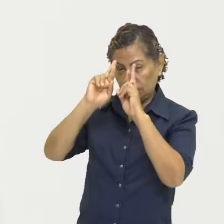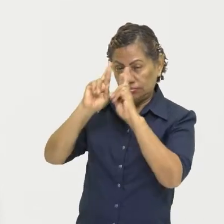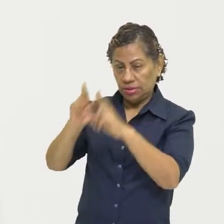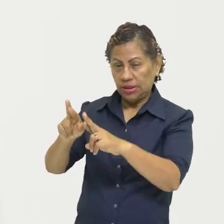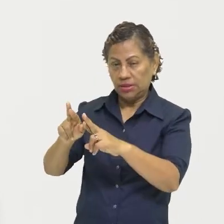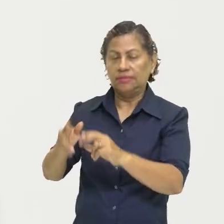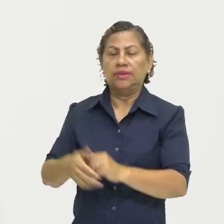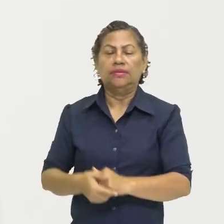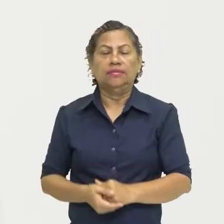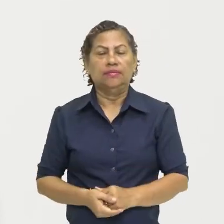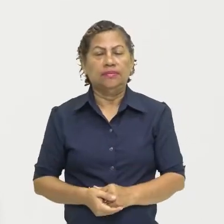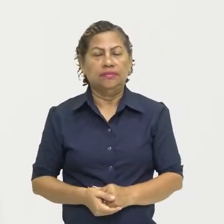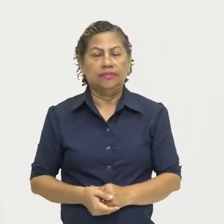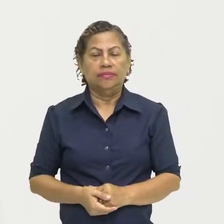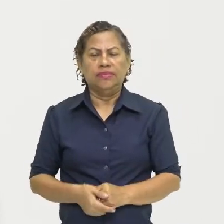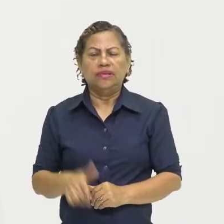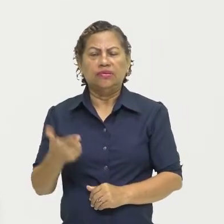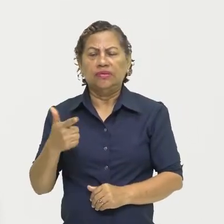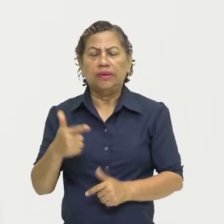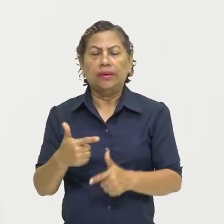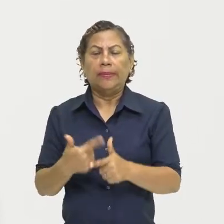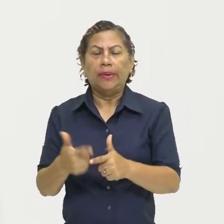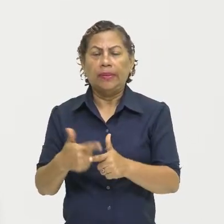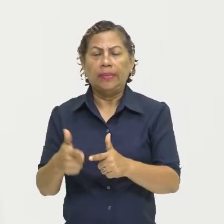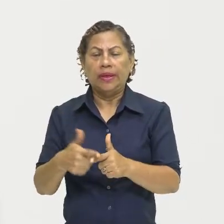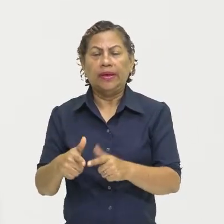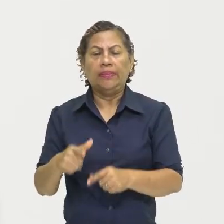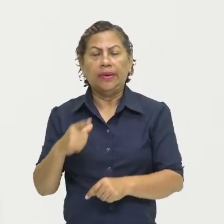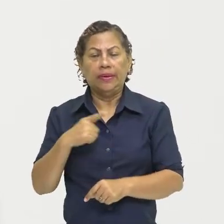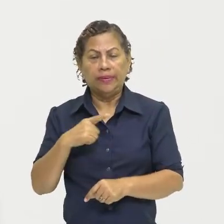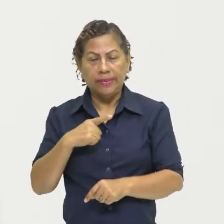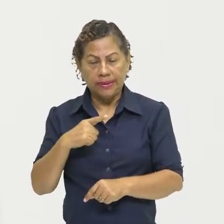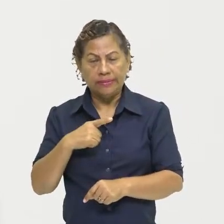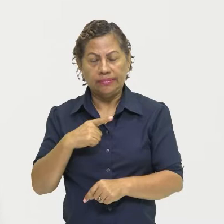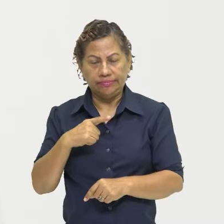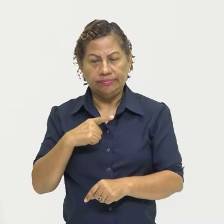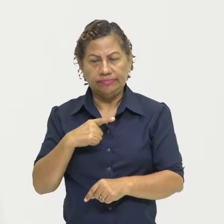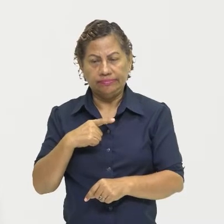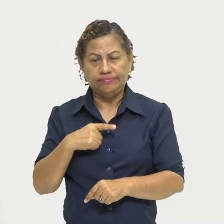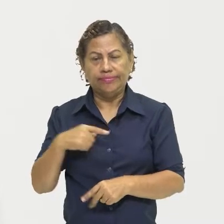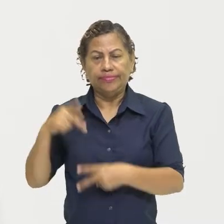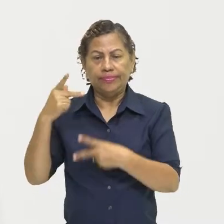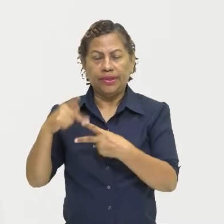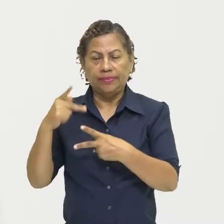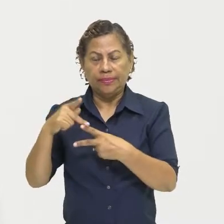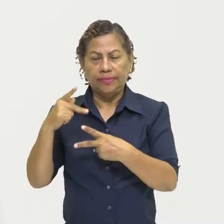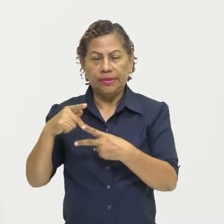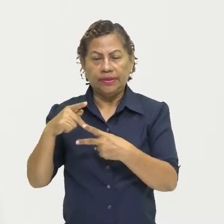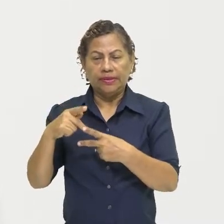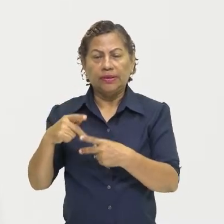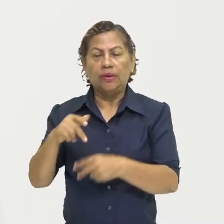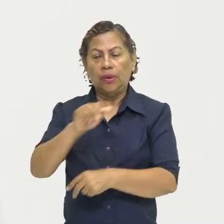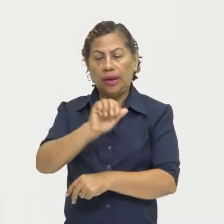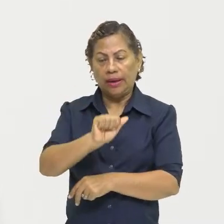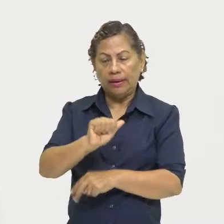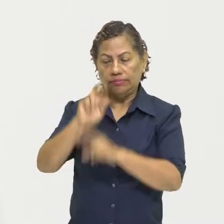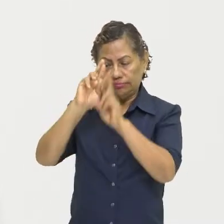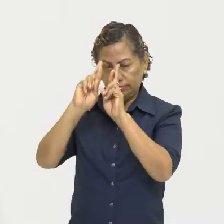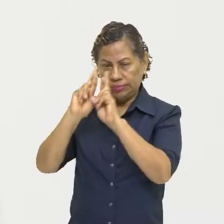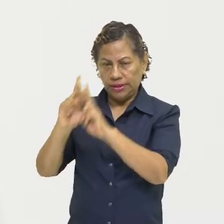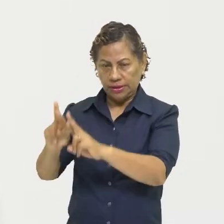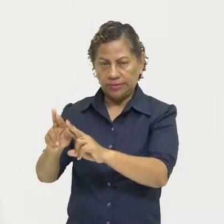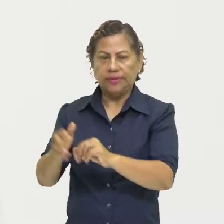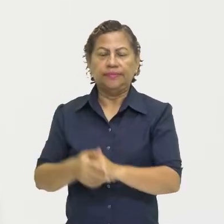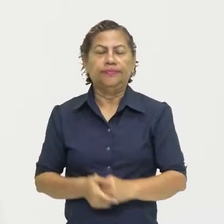Mas não importa, ele está vindo antes, mas está sendo regido aqui, tá? Pela palavra respeito. Tenho